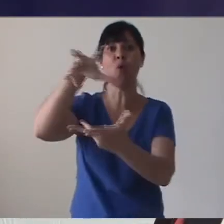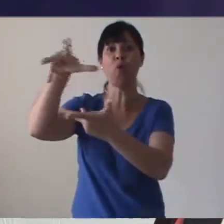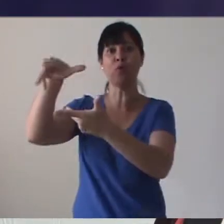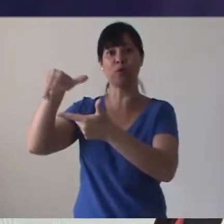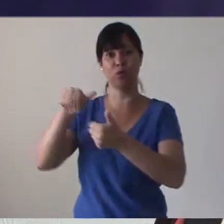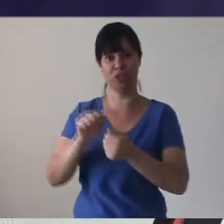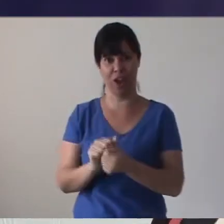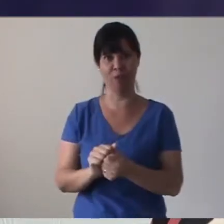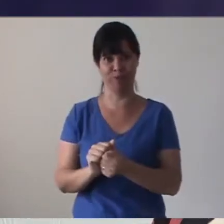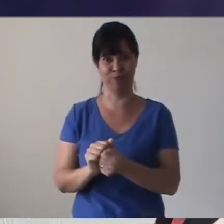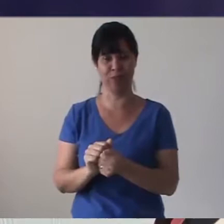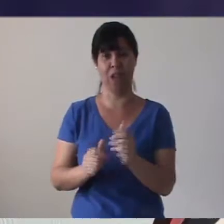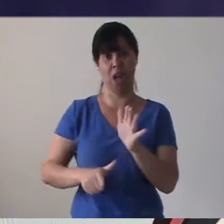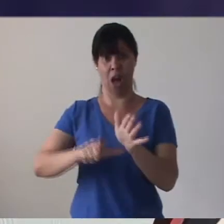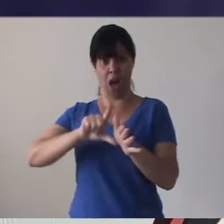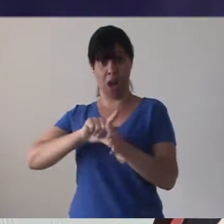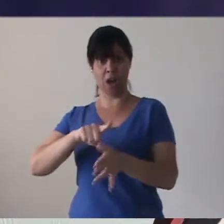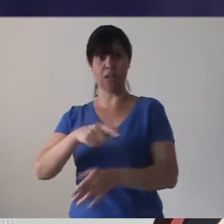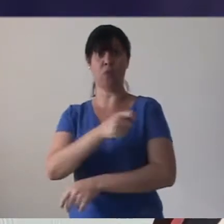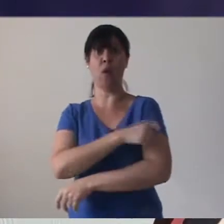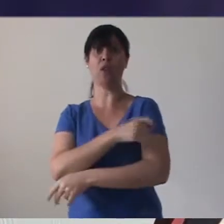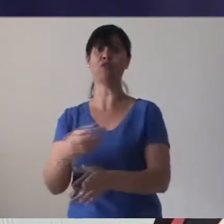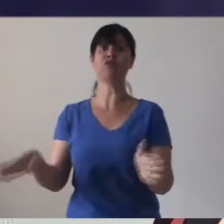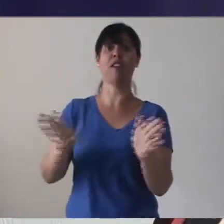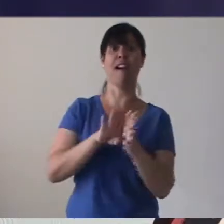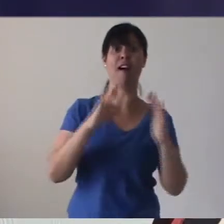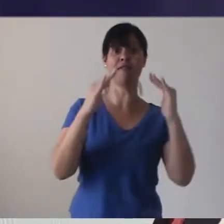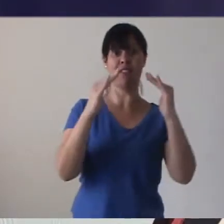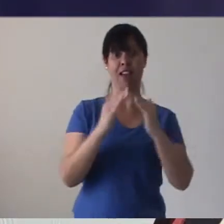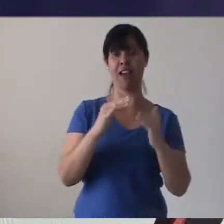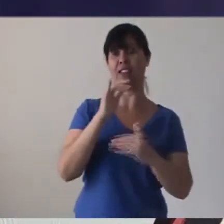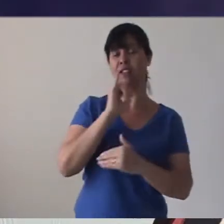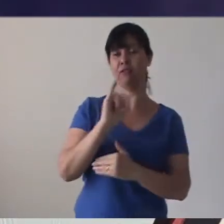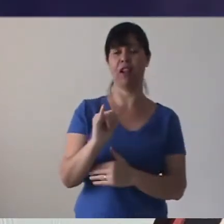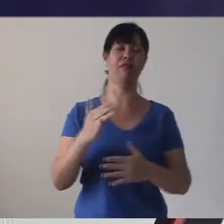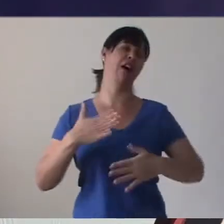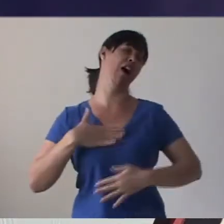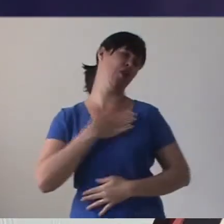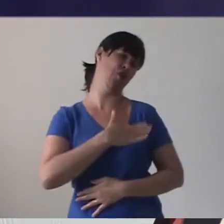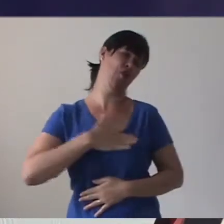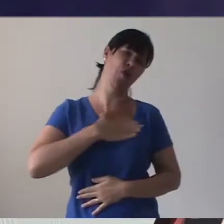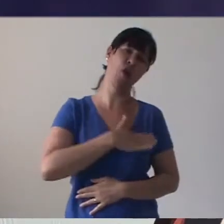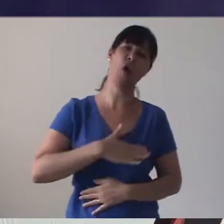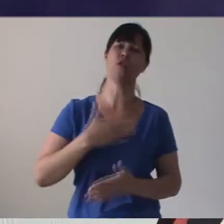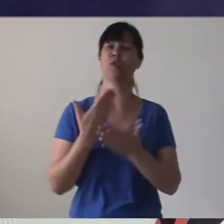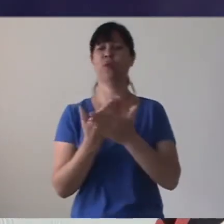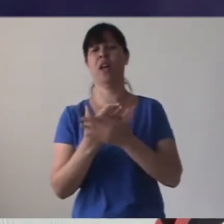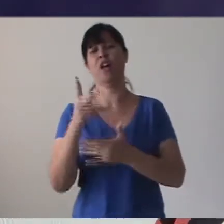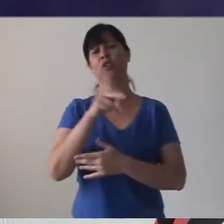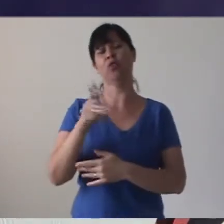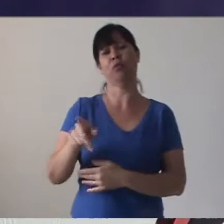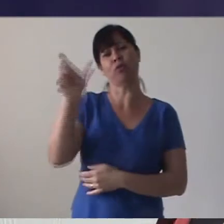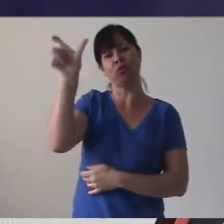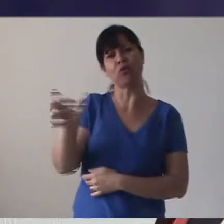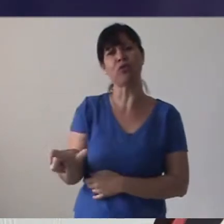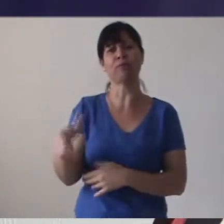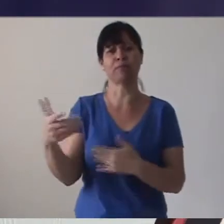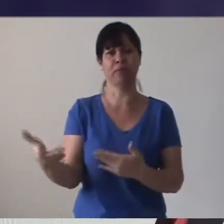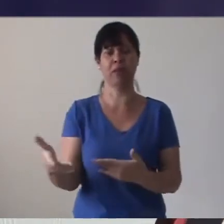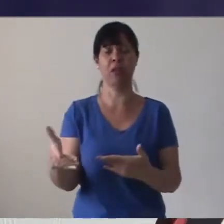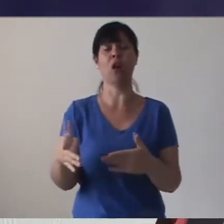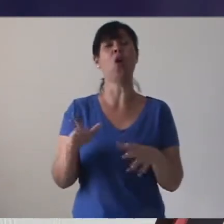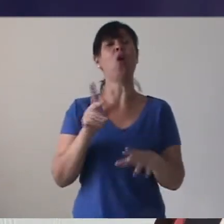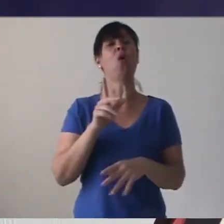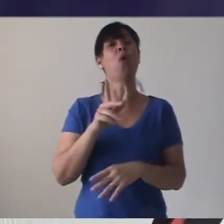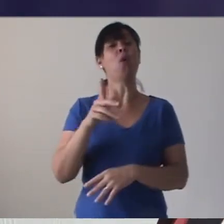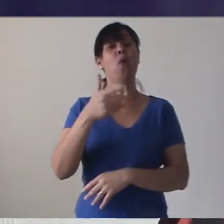vinha dizendo que o professor, eu gosto do professor tal, da aula do professor tal, o pai às vezes só imaginava